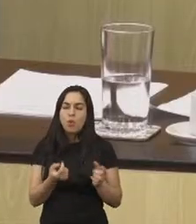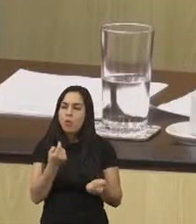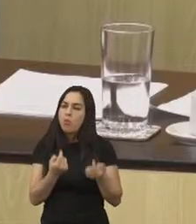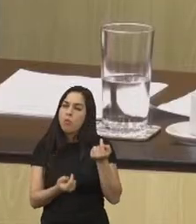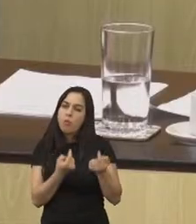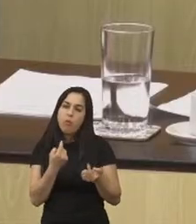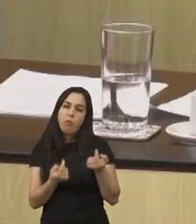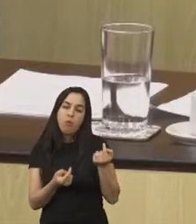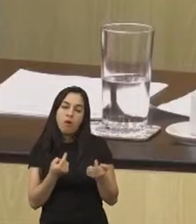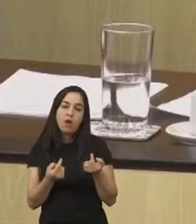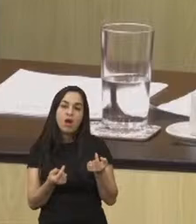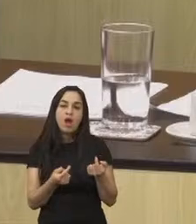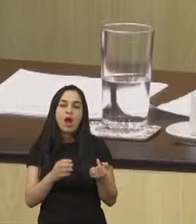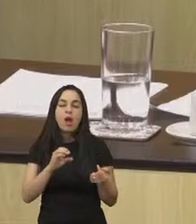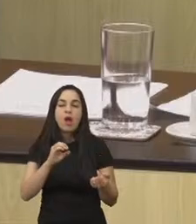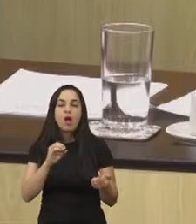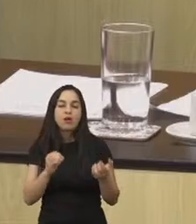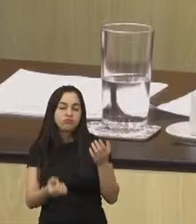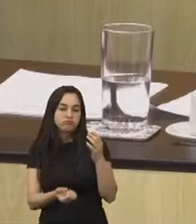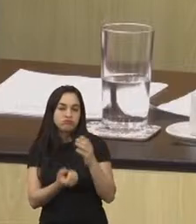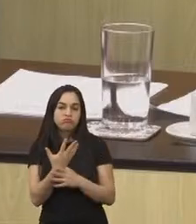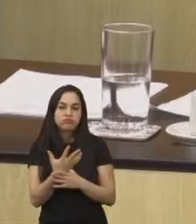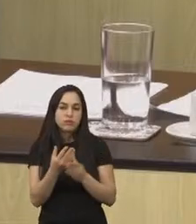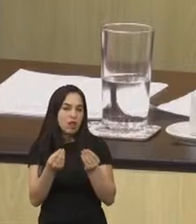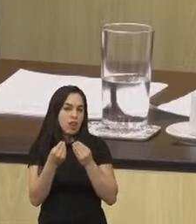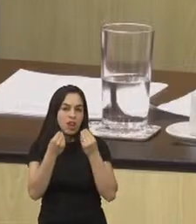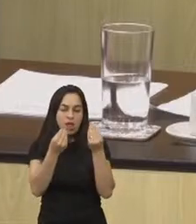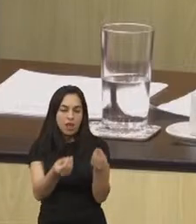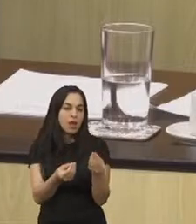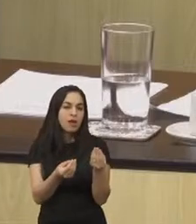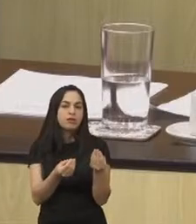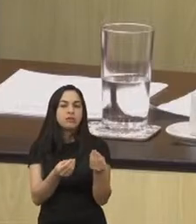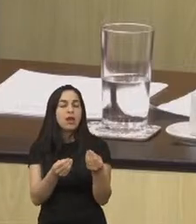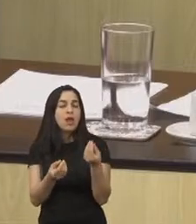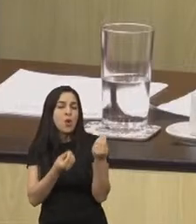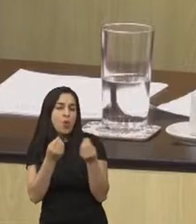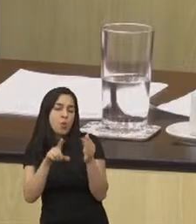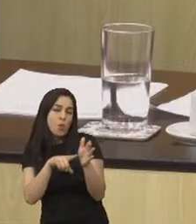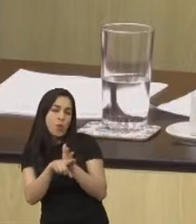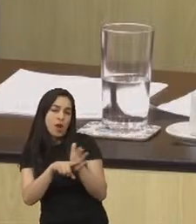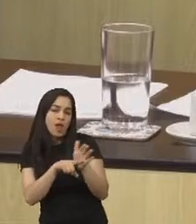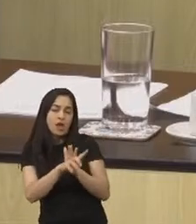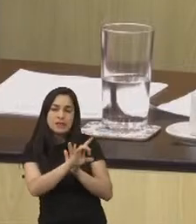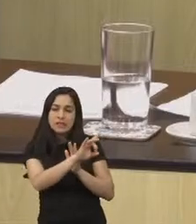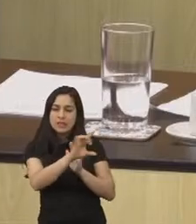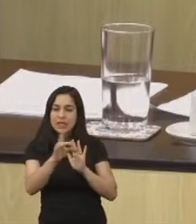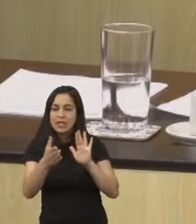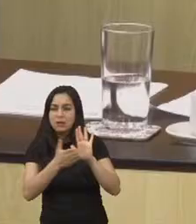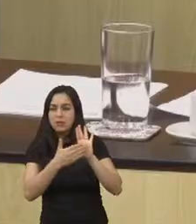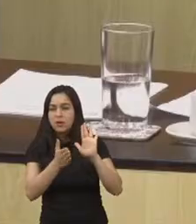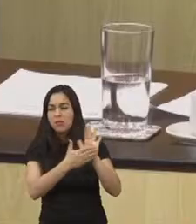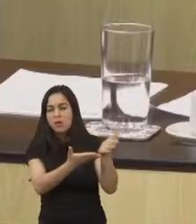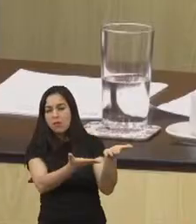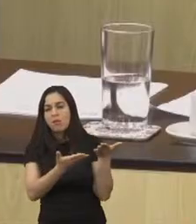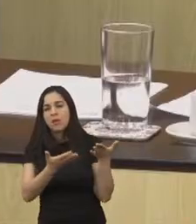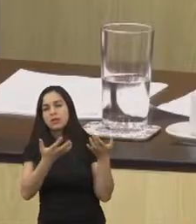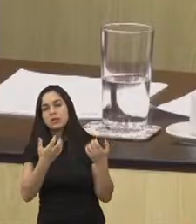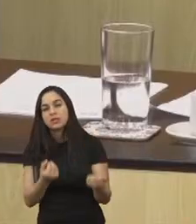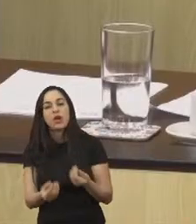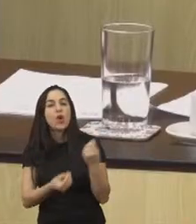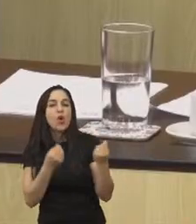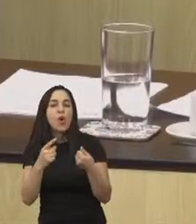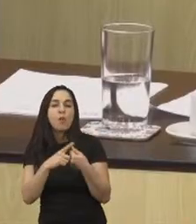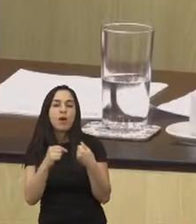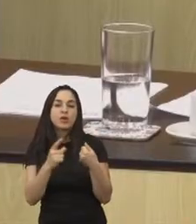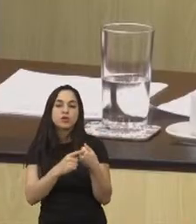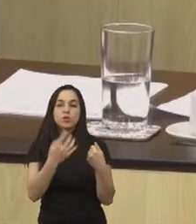composições das comissões especiais de análise de doações criadas para cada proposta recebida, conforme o artigo 4º